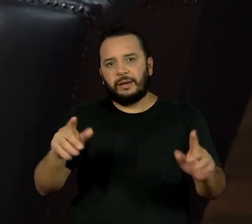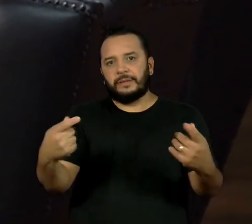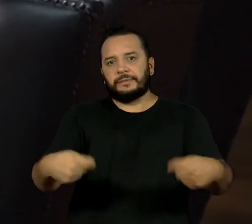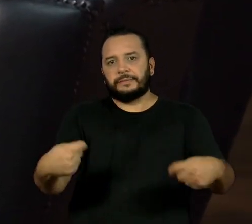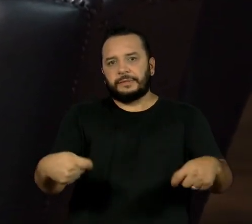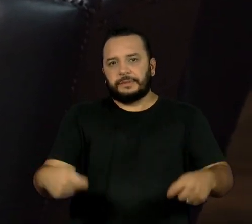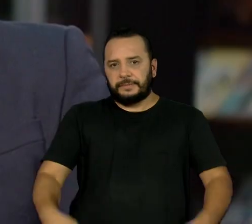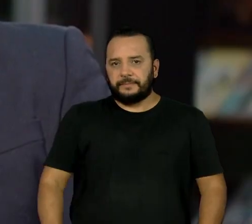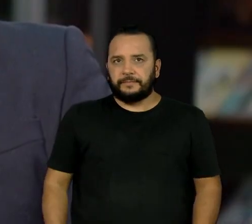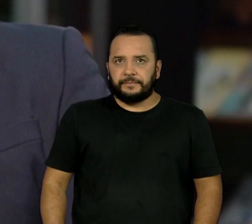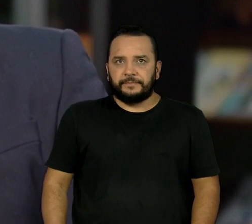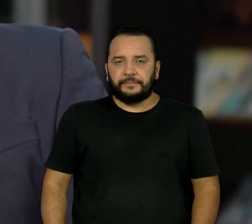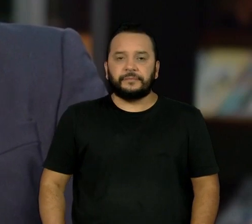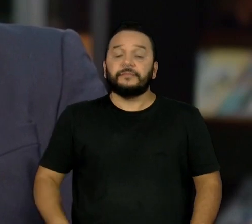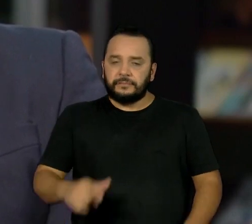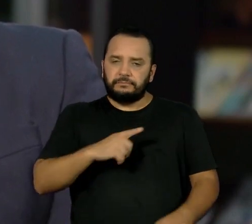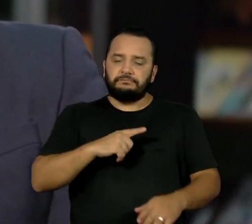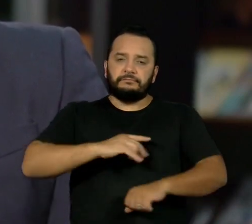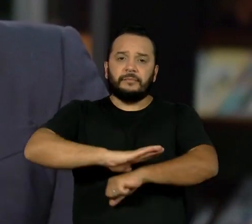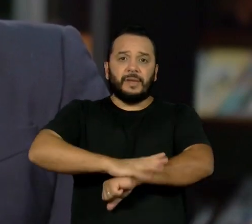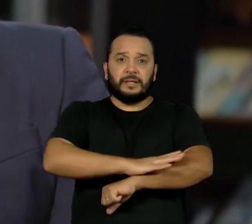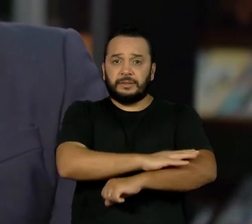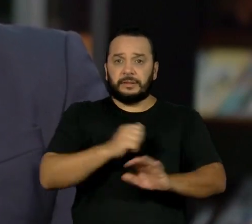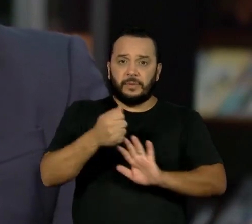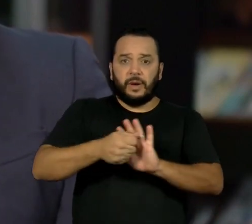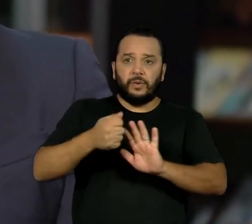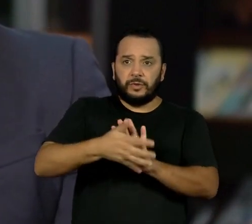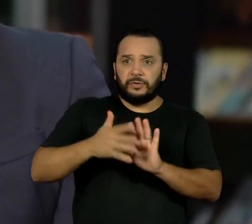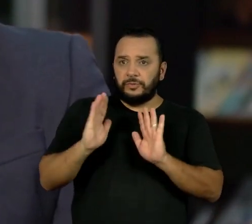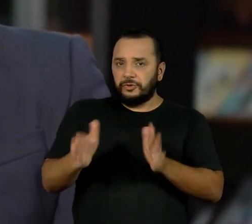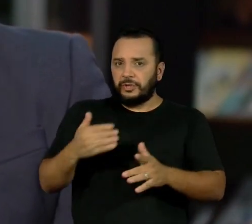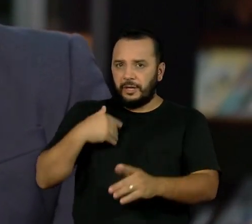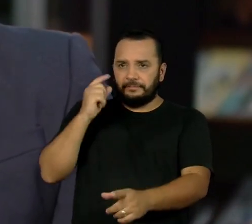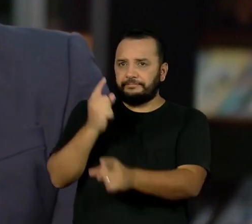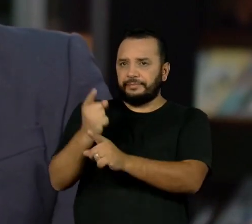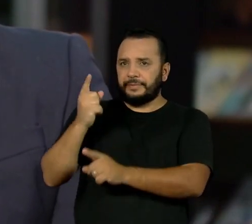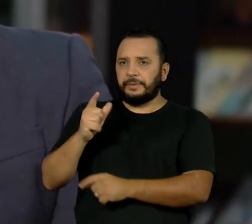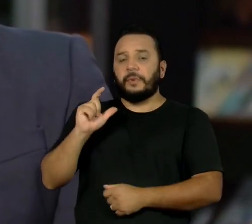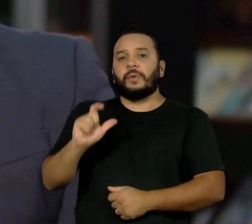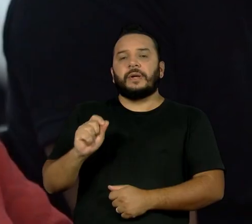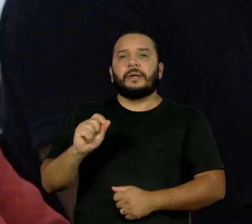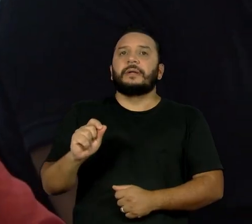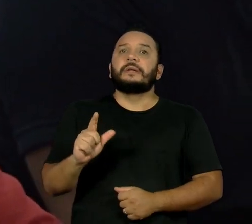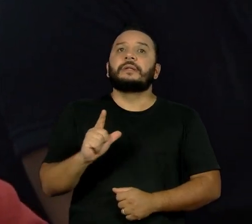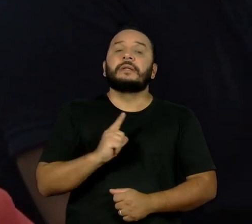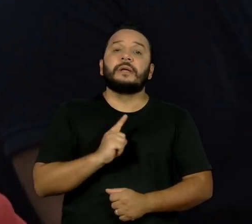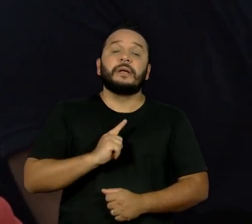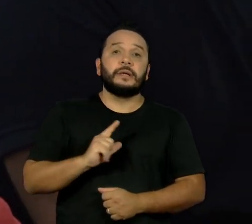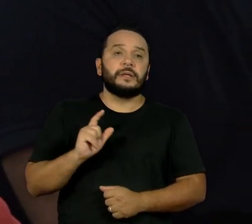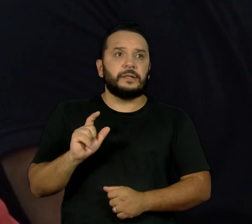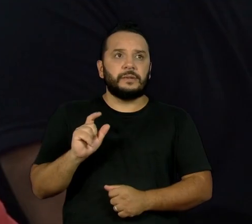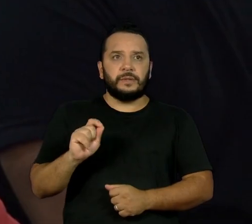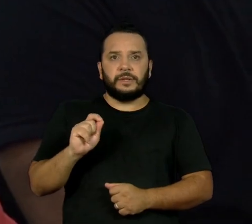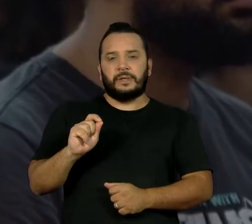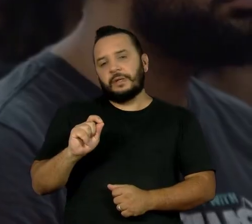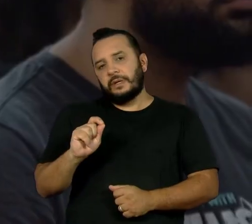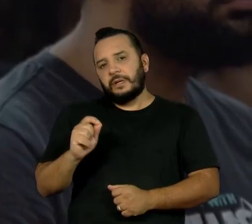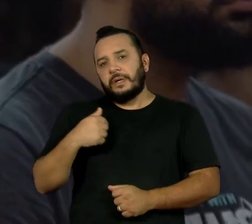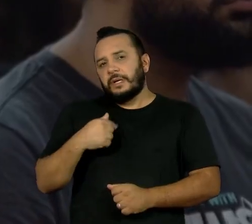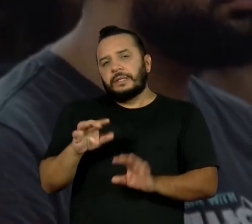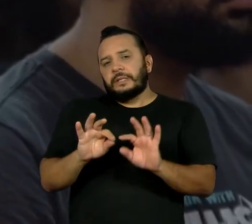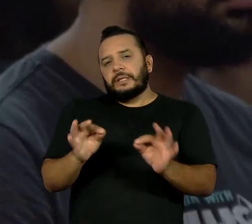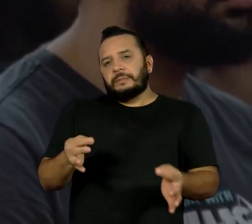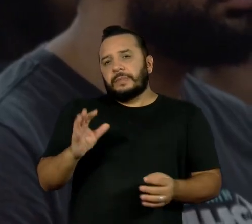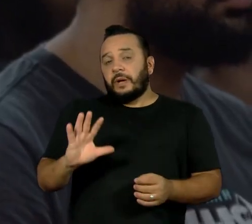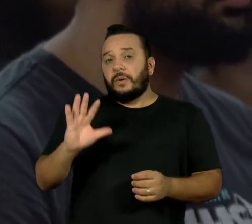Entre os vários exemplos de racismo algorítmico já identificados, eu posso mencionar algo lúdico, algo simples,